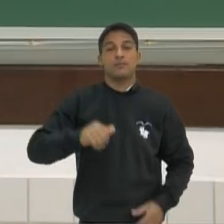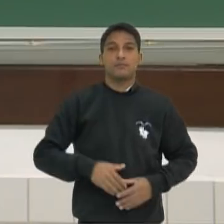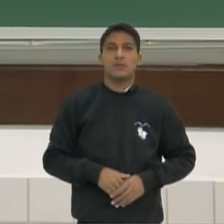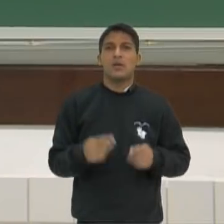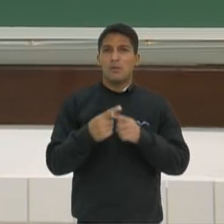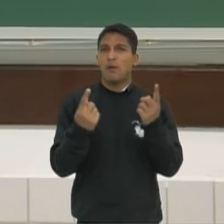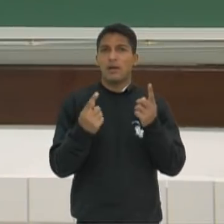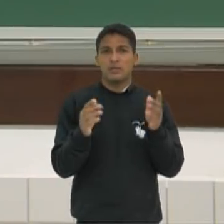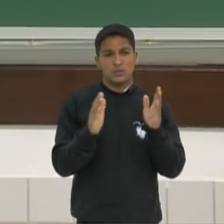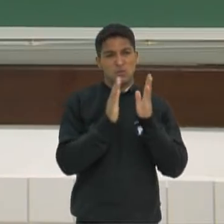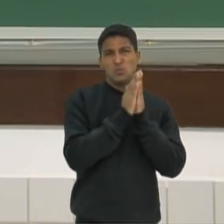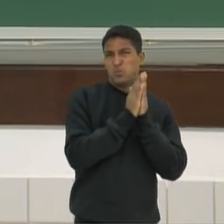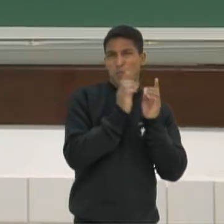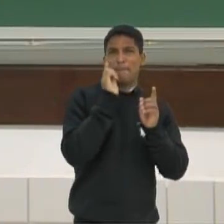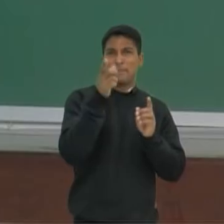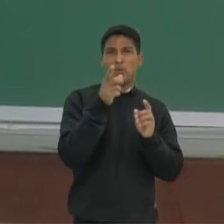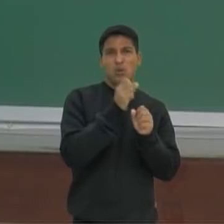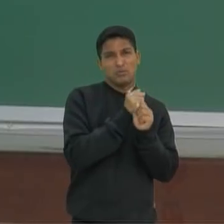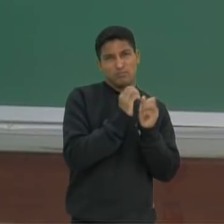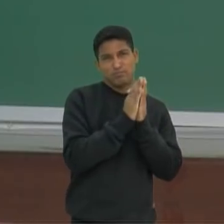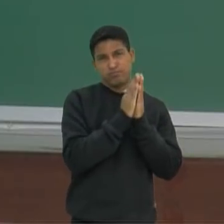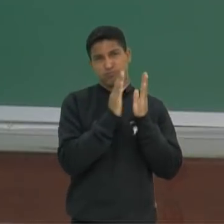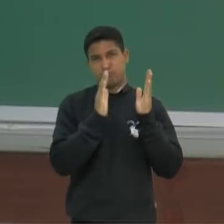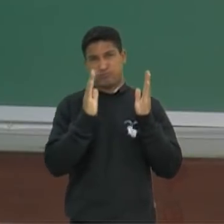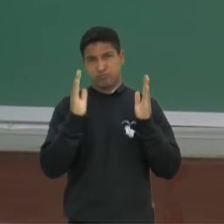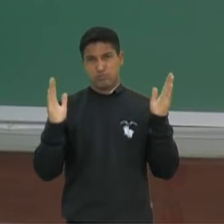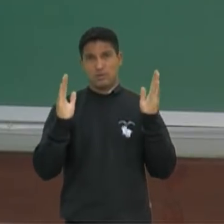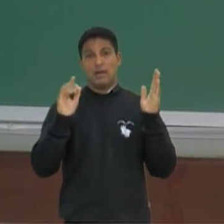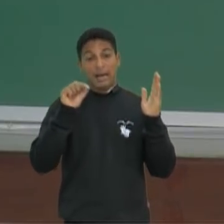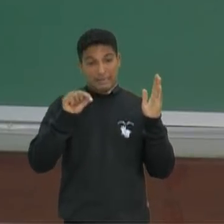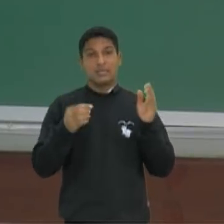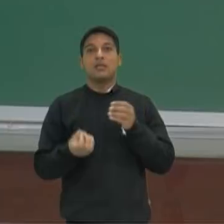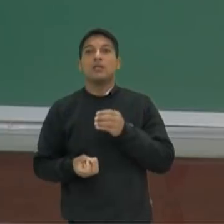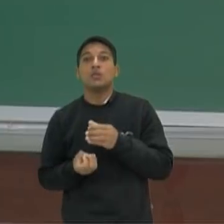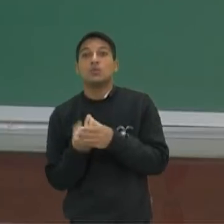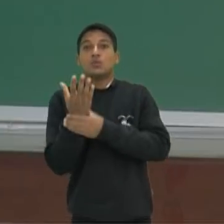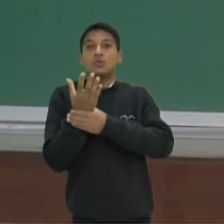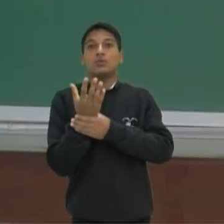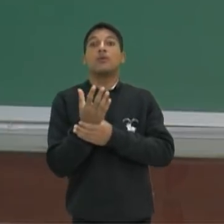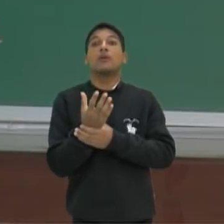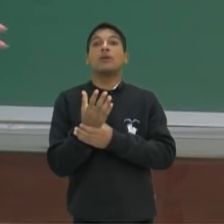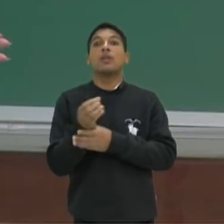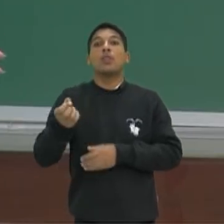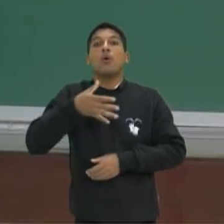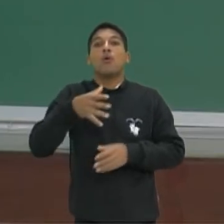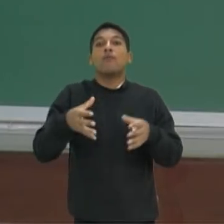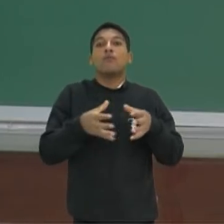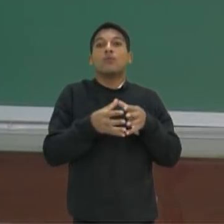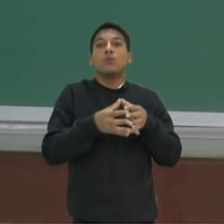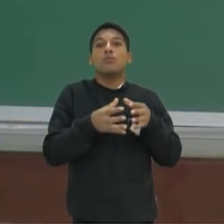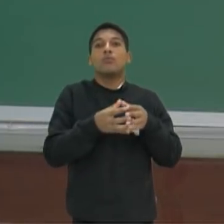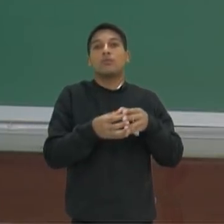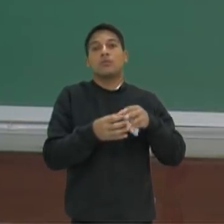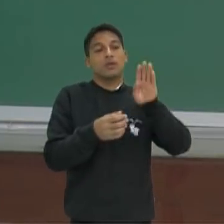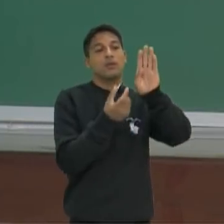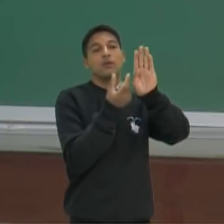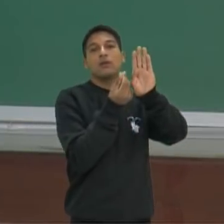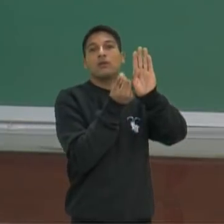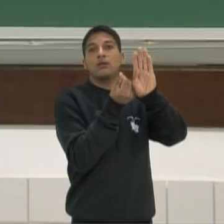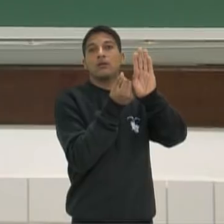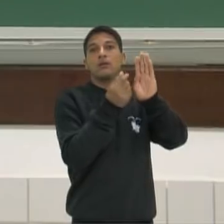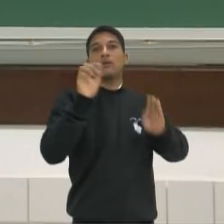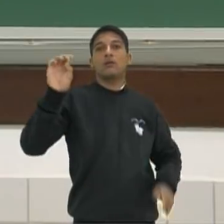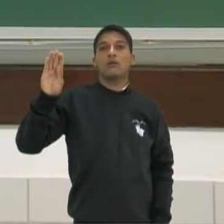que são os burgueses. Os burgueses, eles vão vir de uma origem, alguns até, quem sabe, camponeses, que através